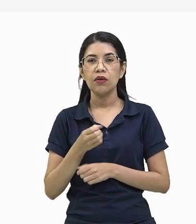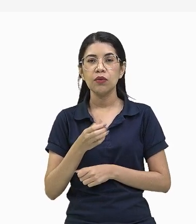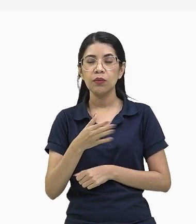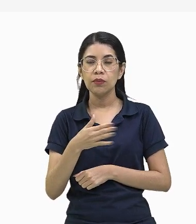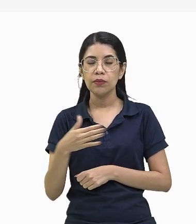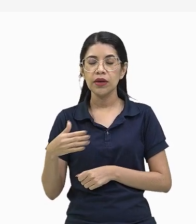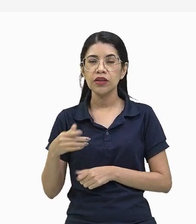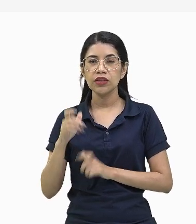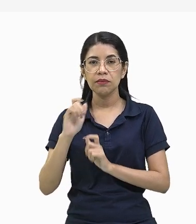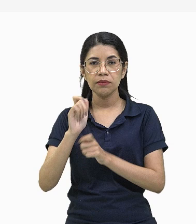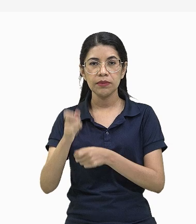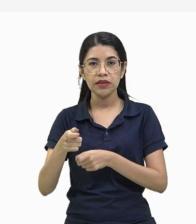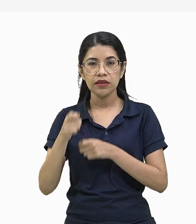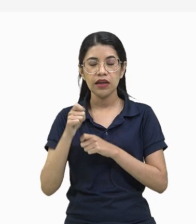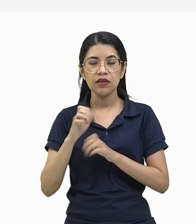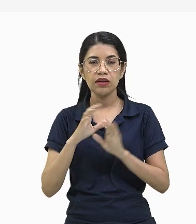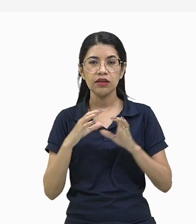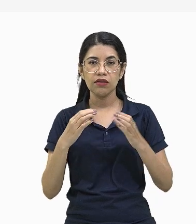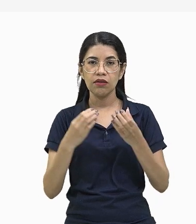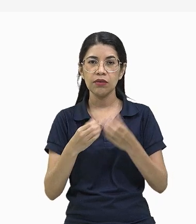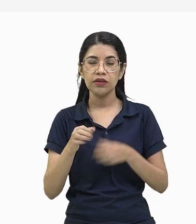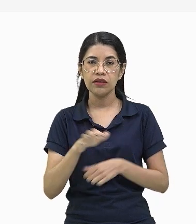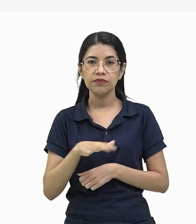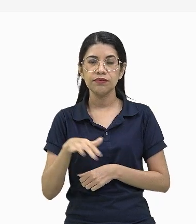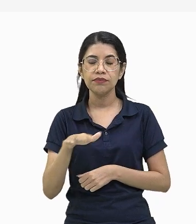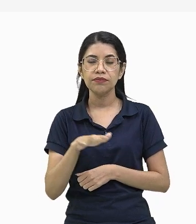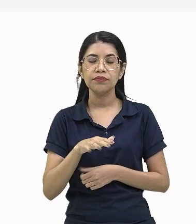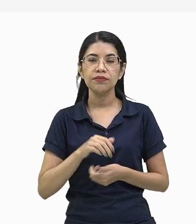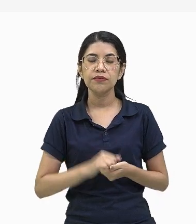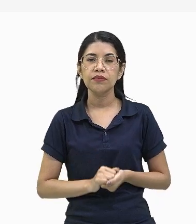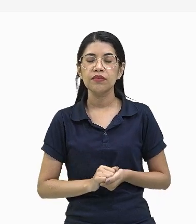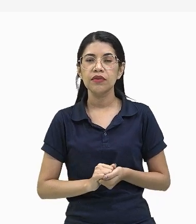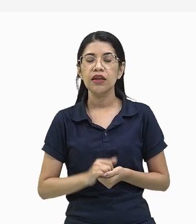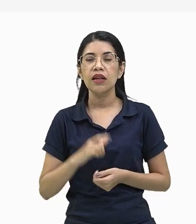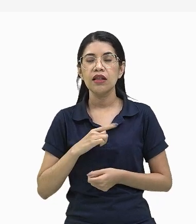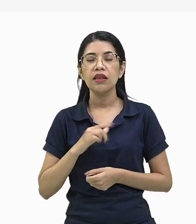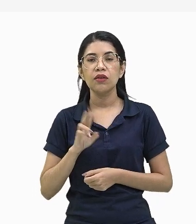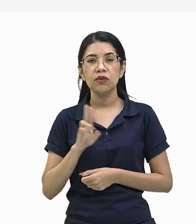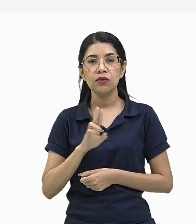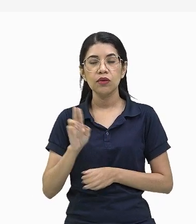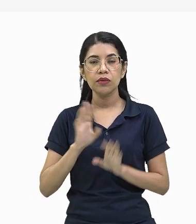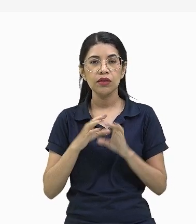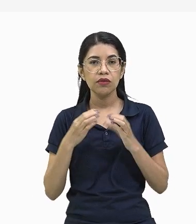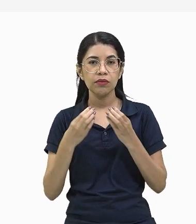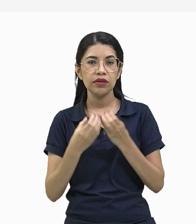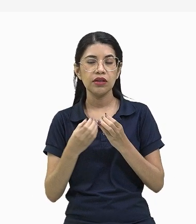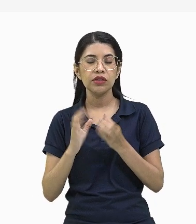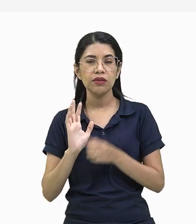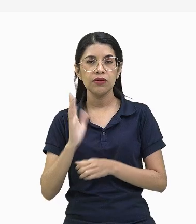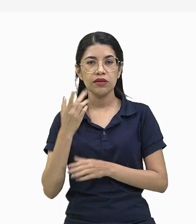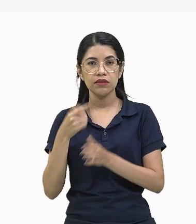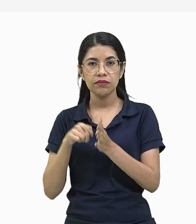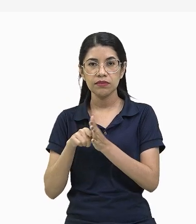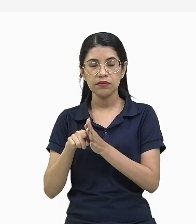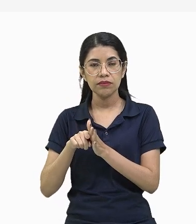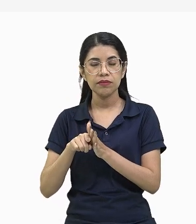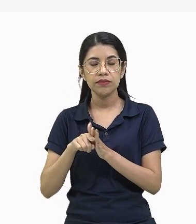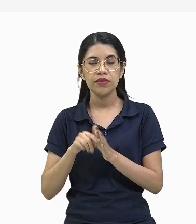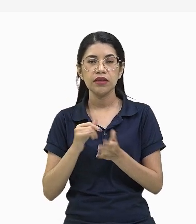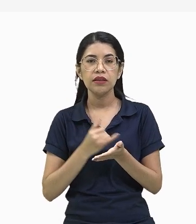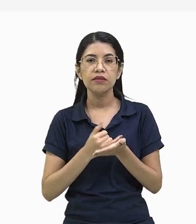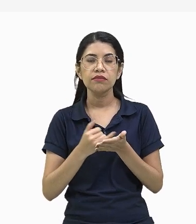por moradores da comunidade X. Ou seja, dá-se o nome da comunidade onde foi feita a pesquisa. A